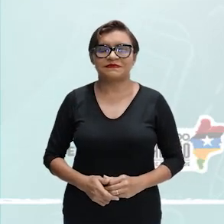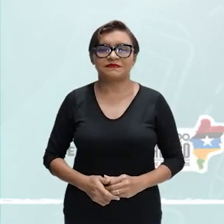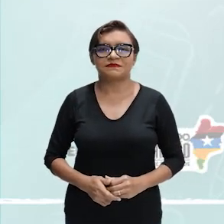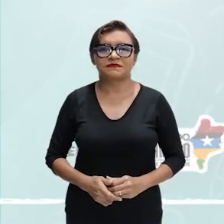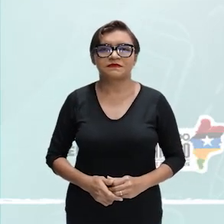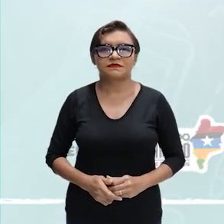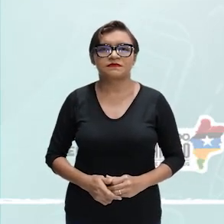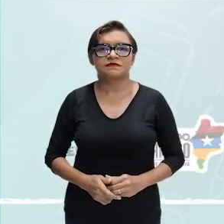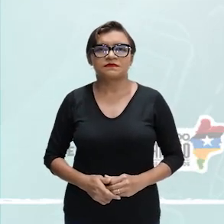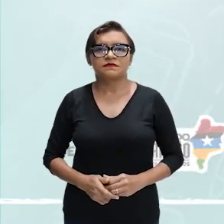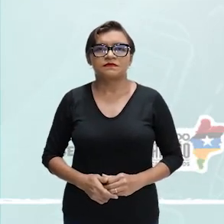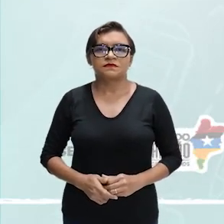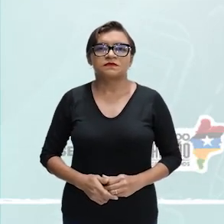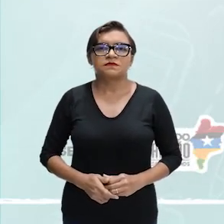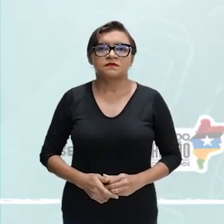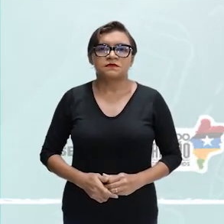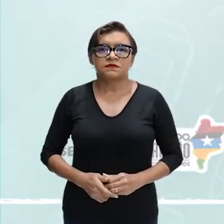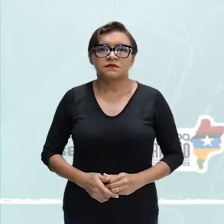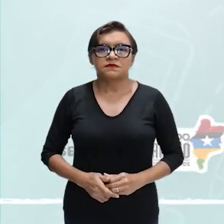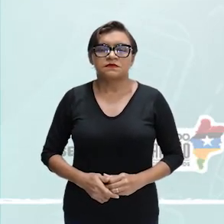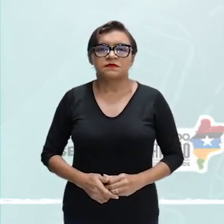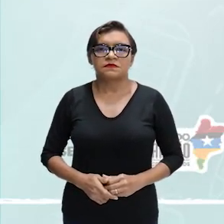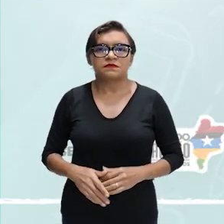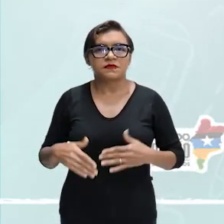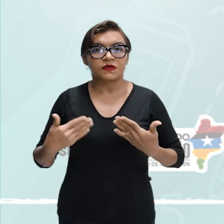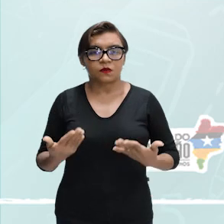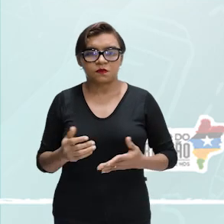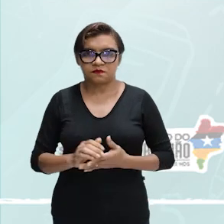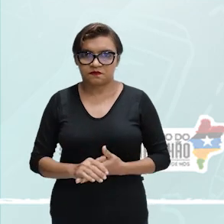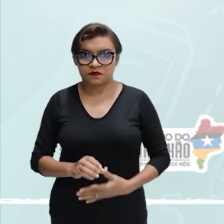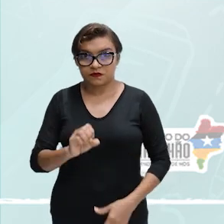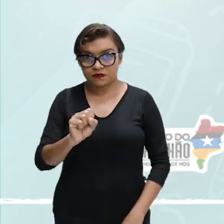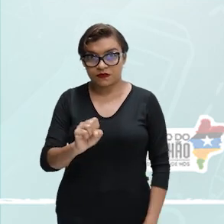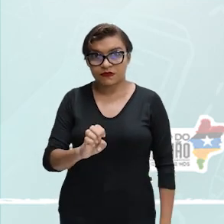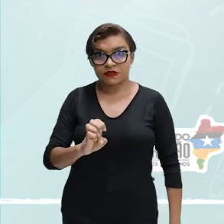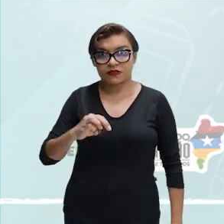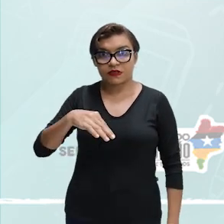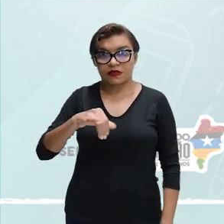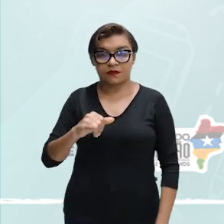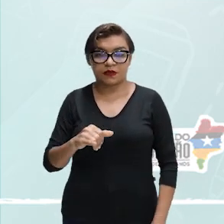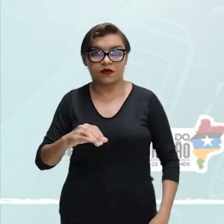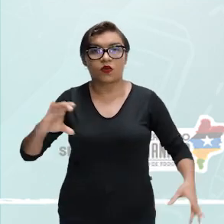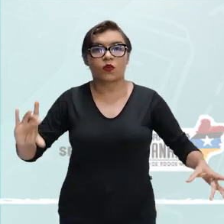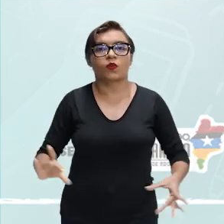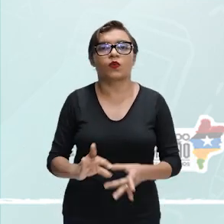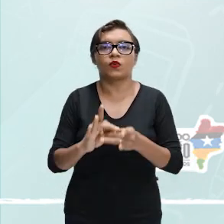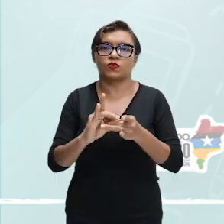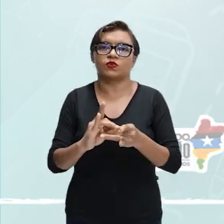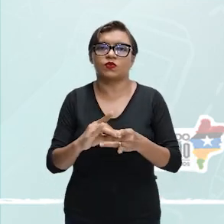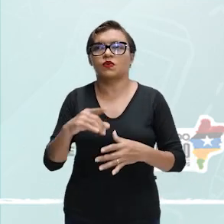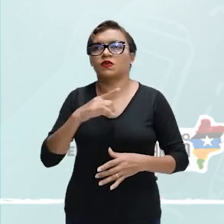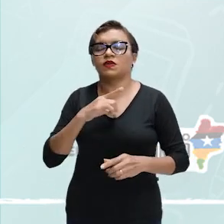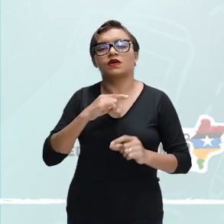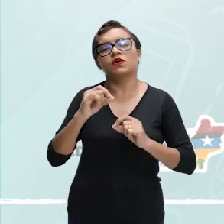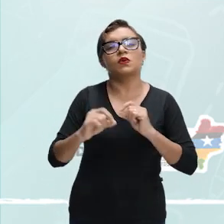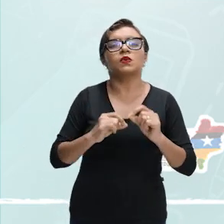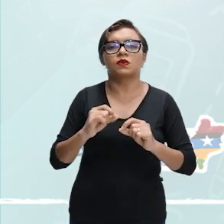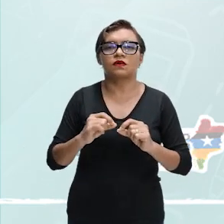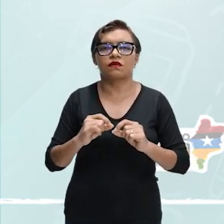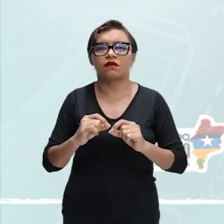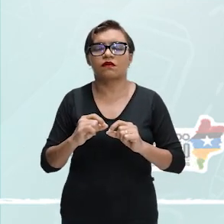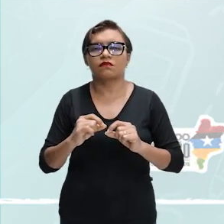Bom, então entrando aqui nos semicondutores de fato, os semicondutores eles têm aquela